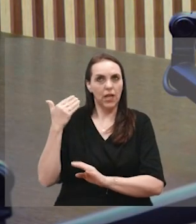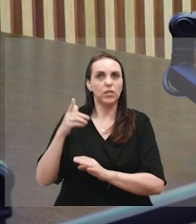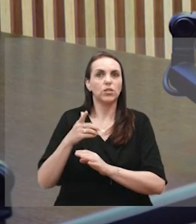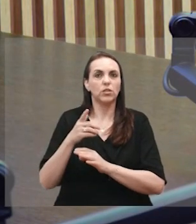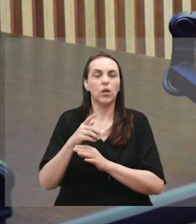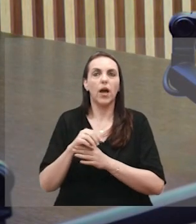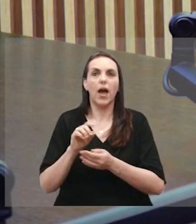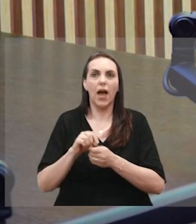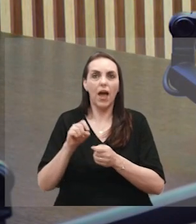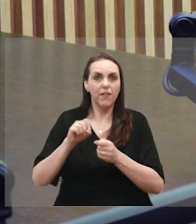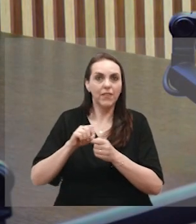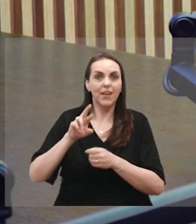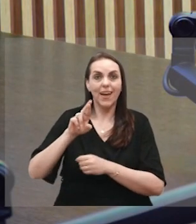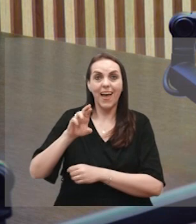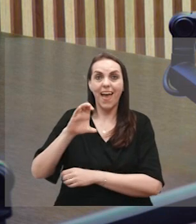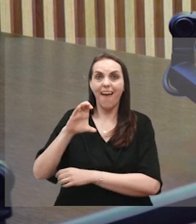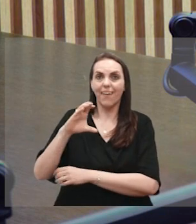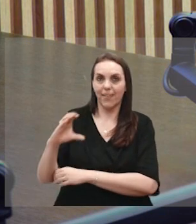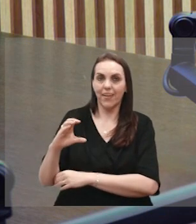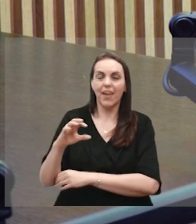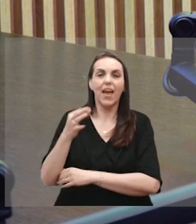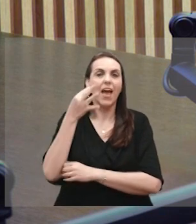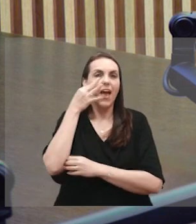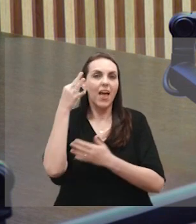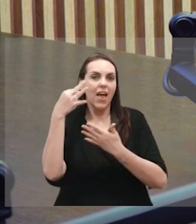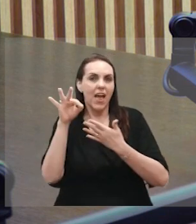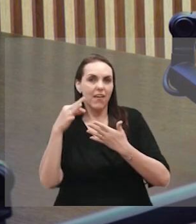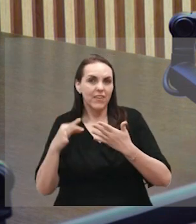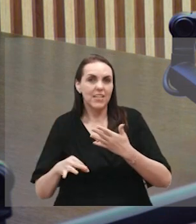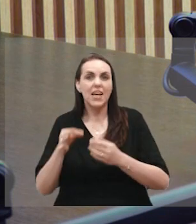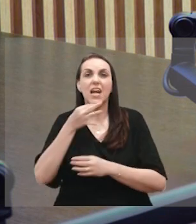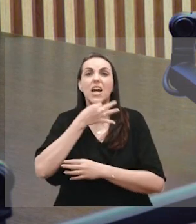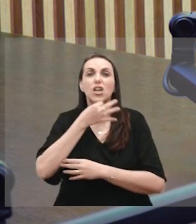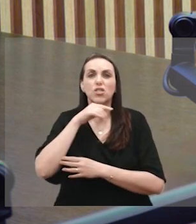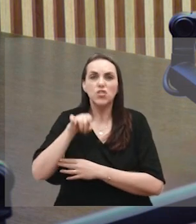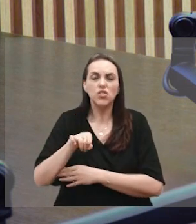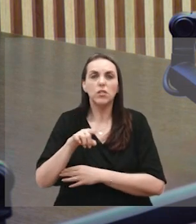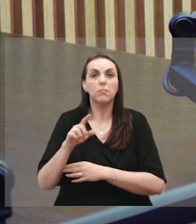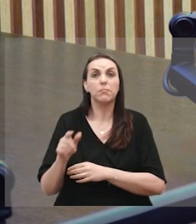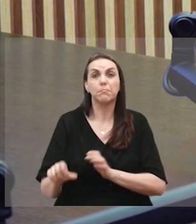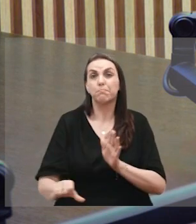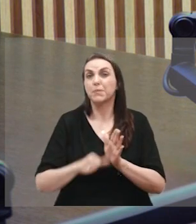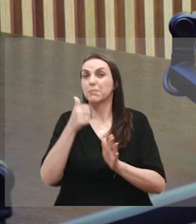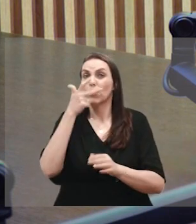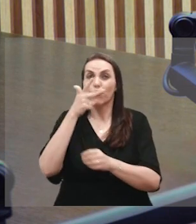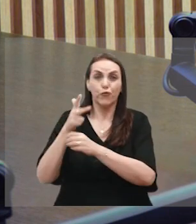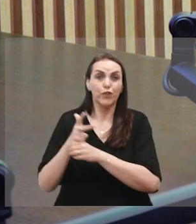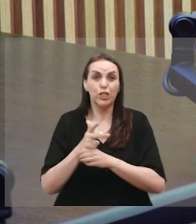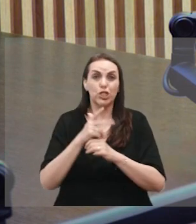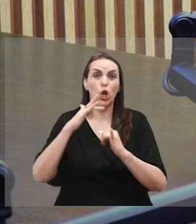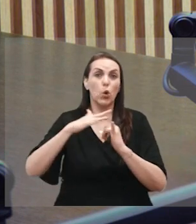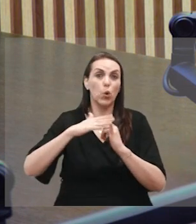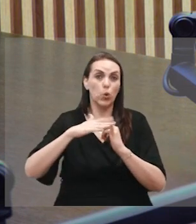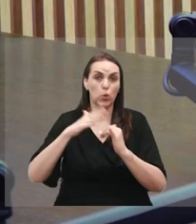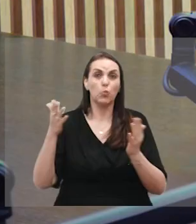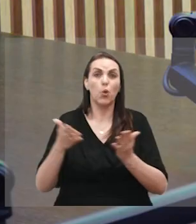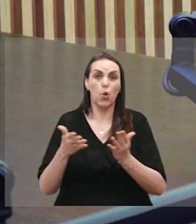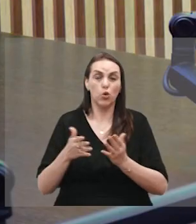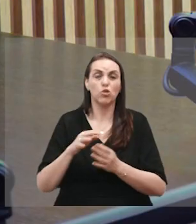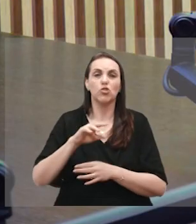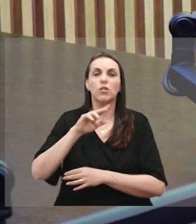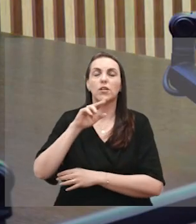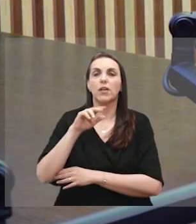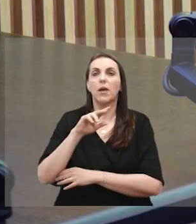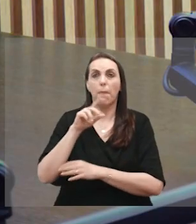gente criou a REC, né, que é Revisando Caxias, e a gente começou nessa pegada. Foi o meu primeiro vídeo, tá no YouTube até hoje. Quem quiser colocar